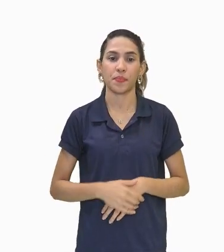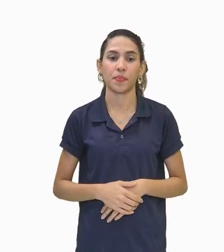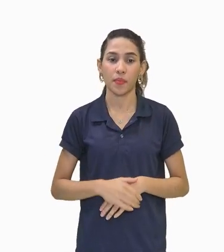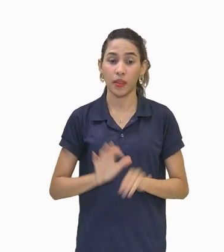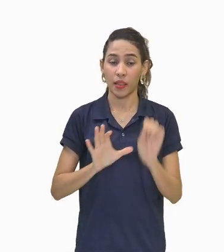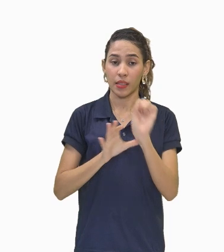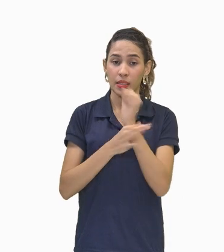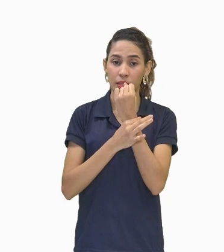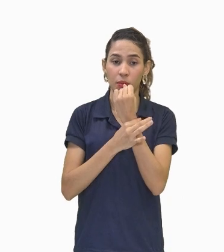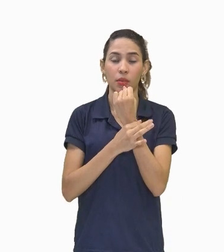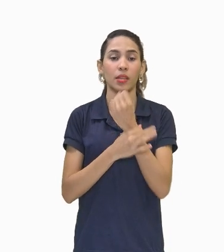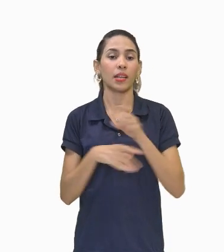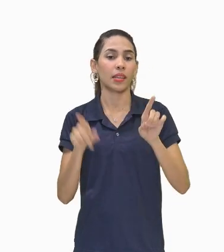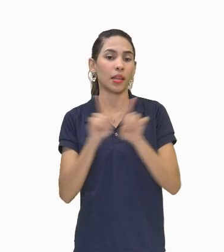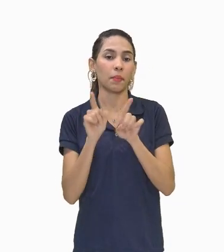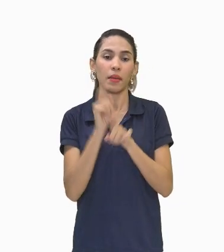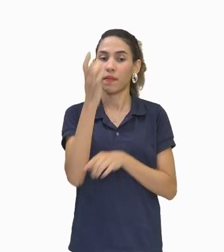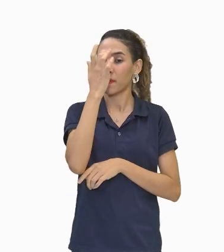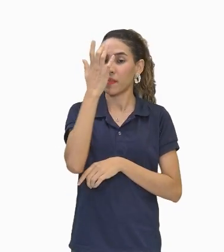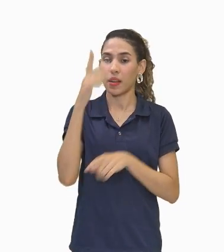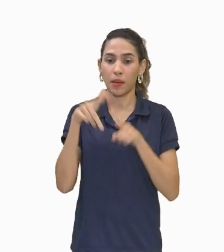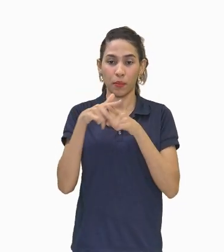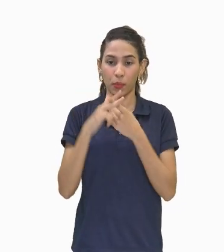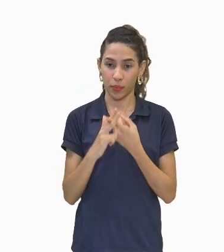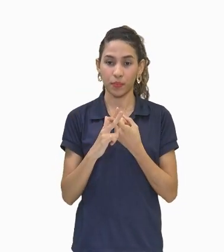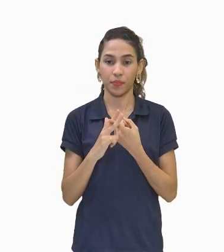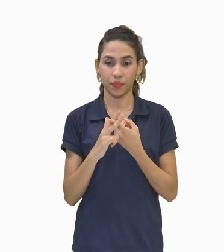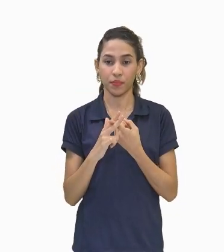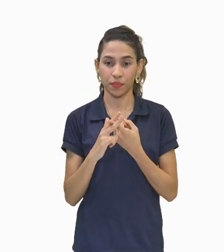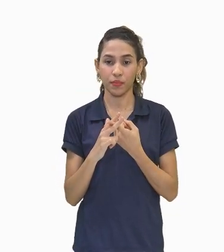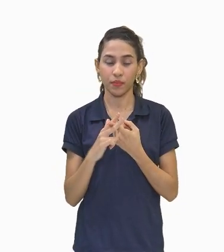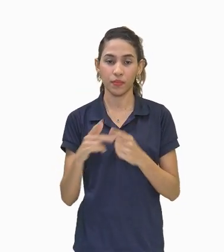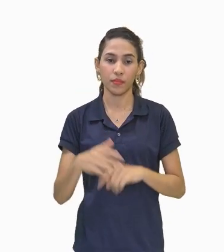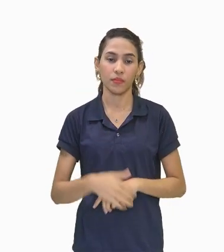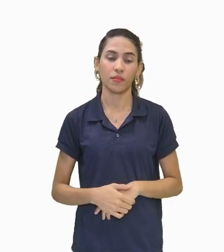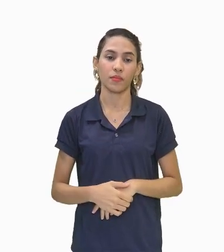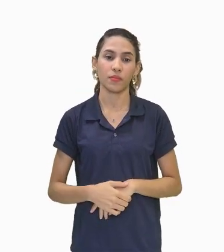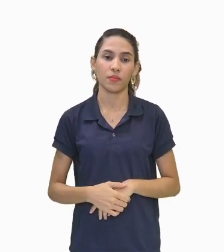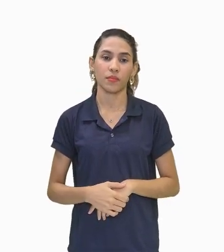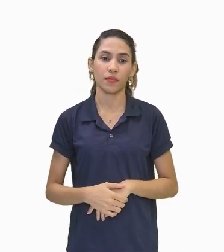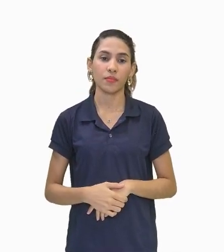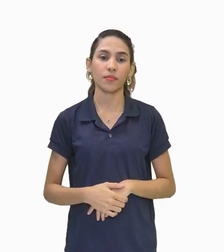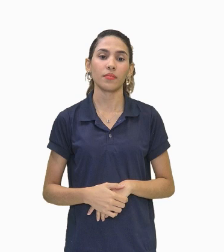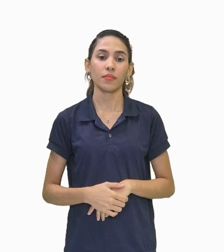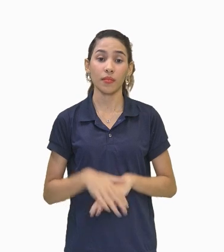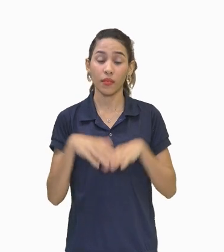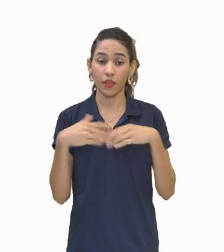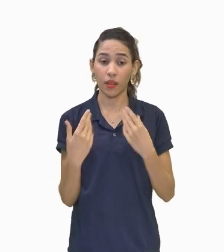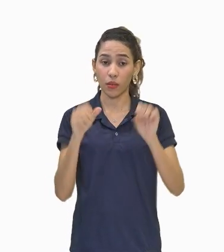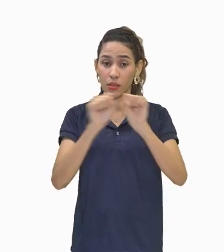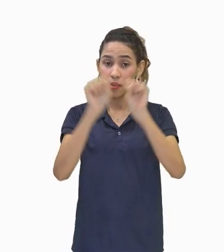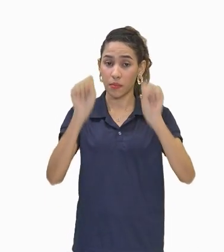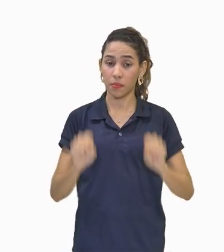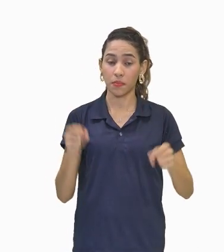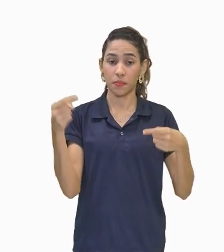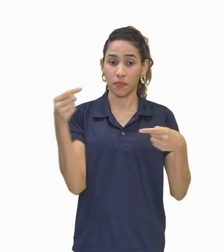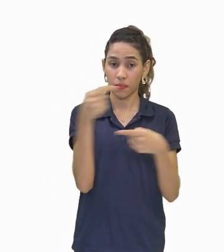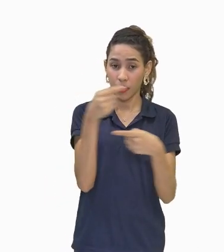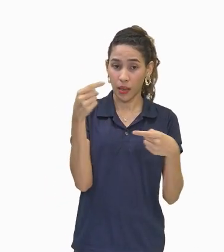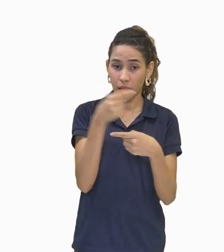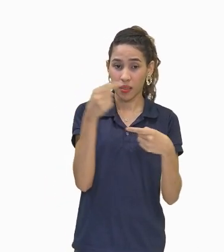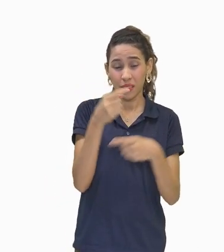manutenção. Circuitos em paralelo, geralmente mais seguros para trabalhar e